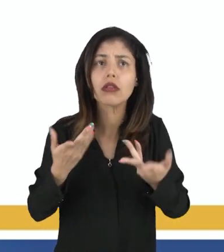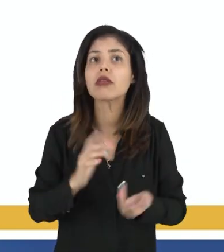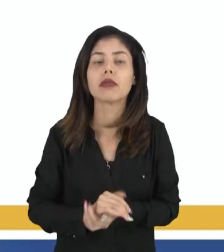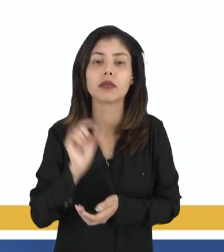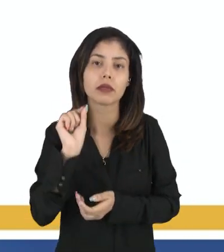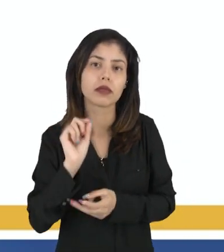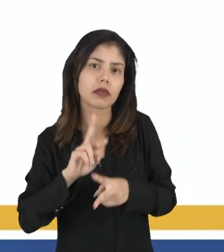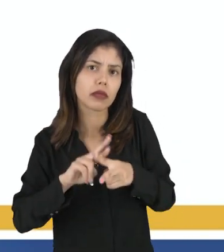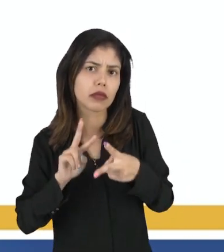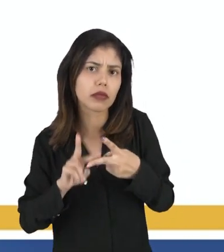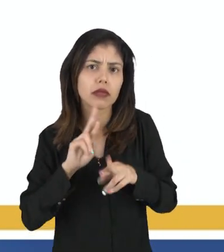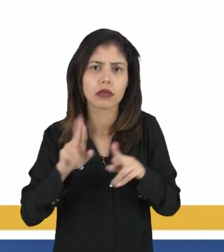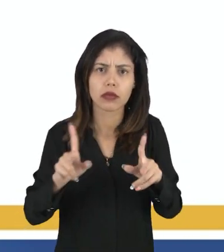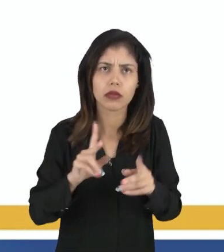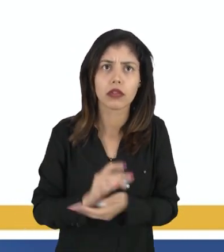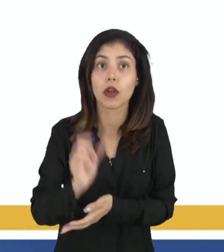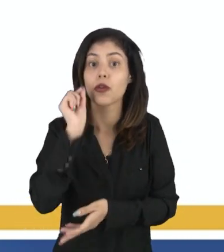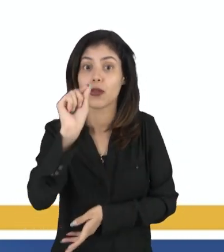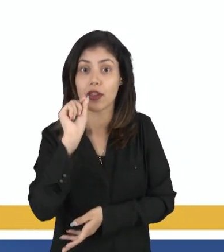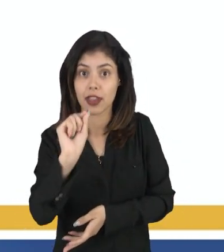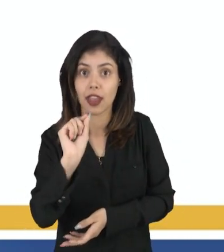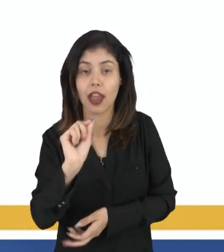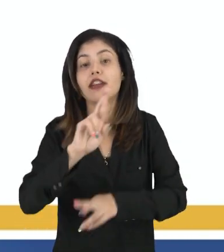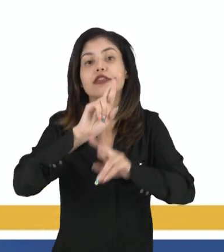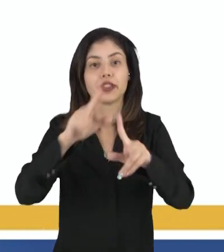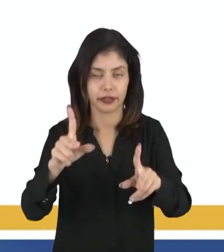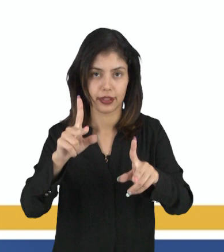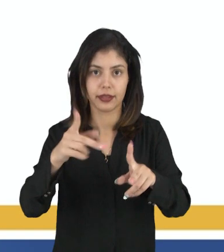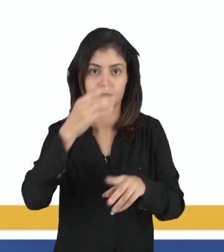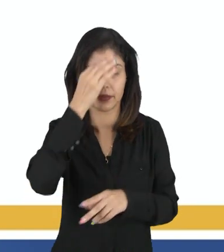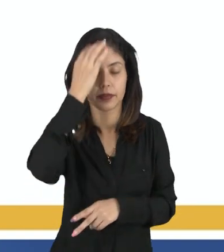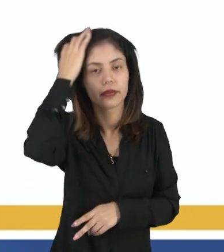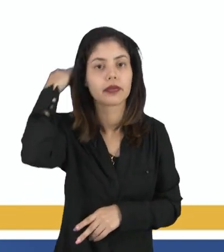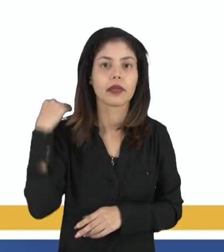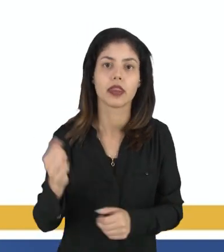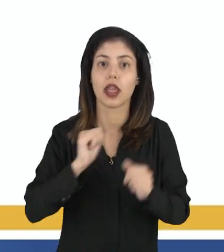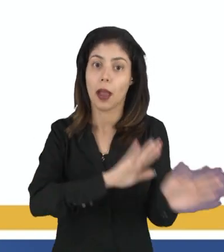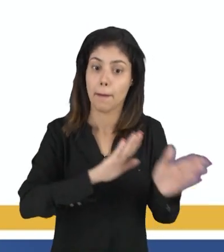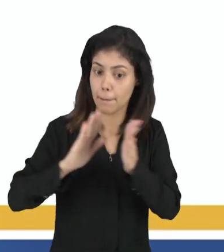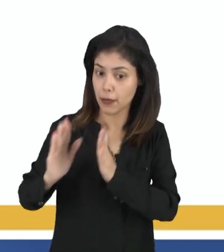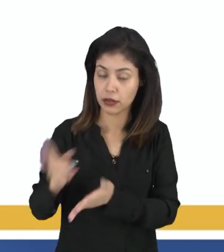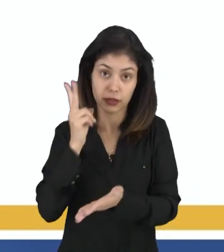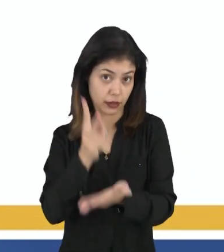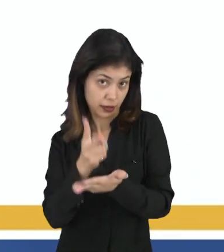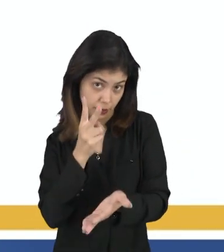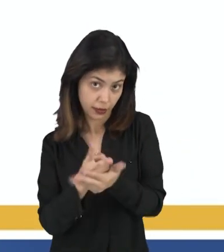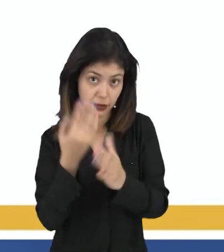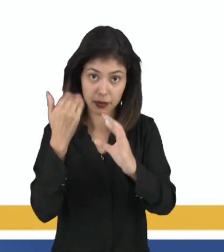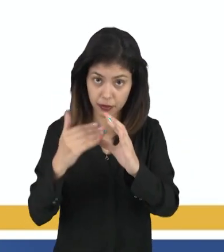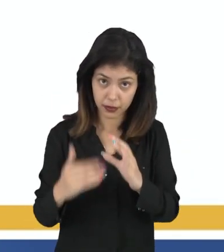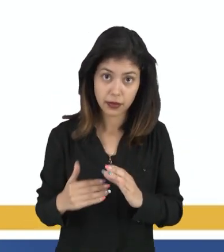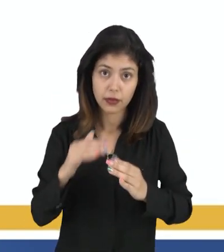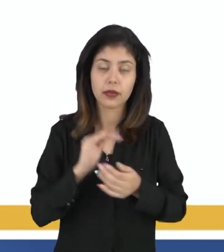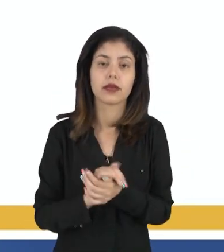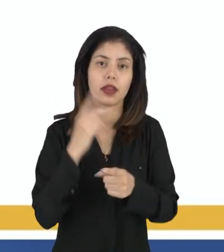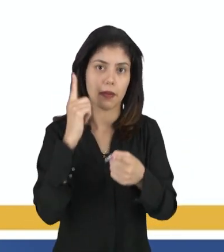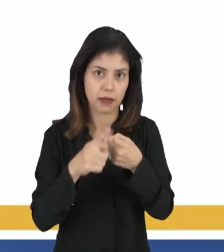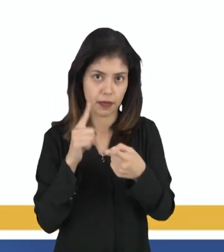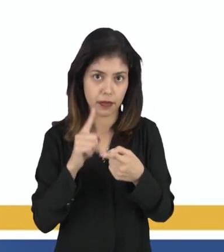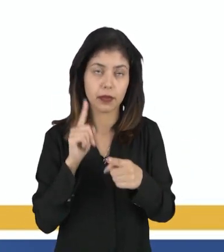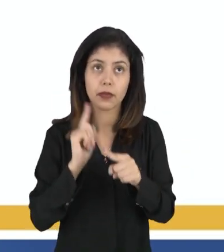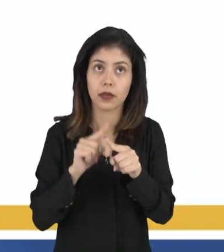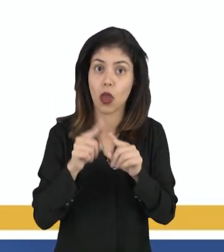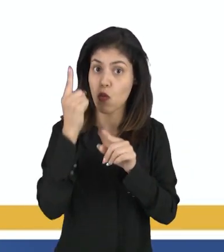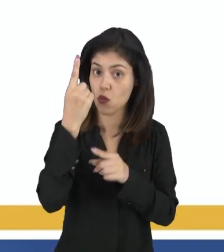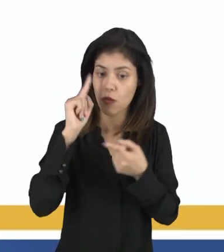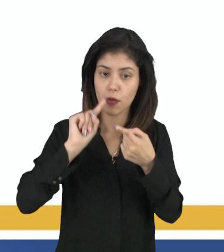No que difere significa no que elas são diferentes. Elas passam a mesma mensagem, mas elas são diferentes